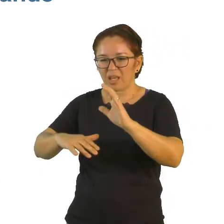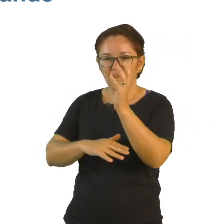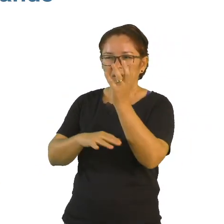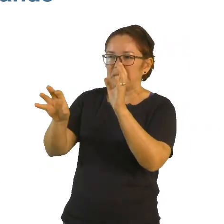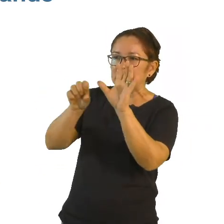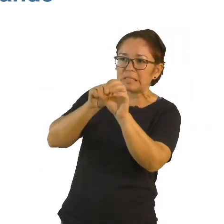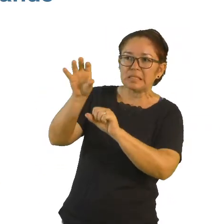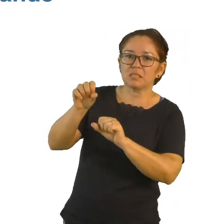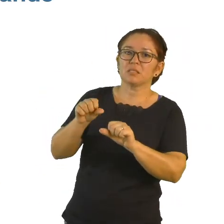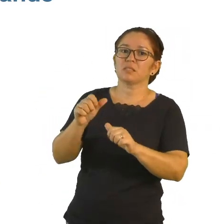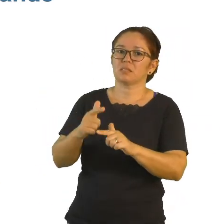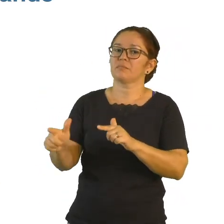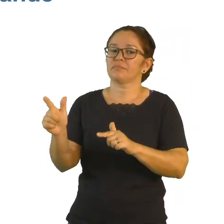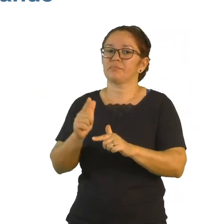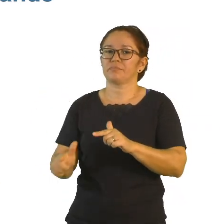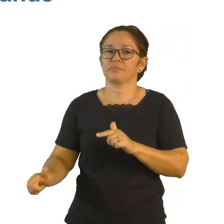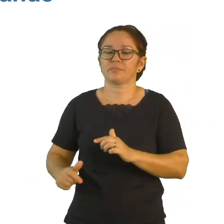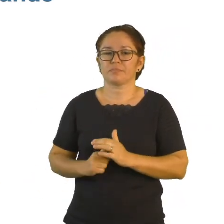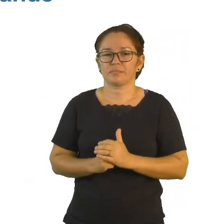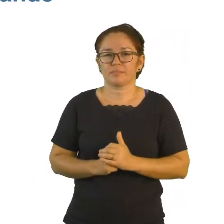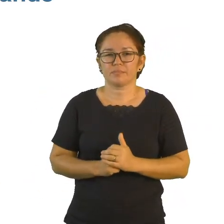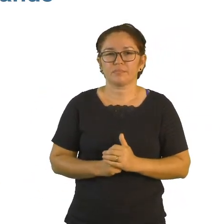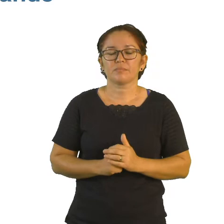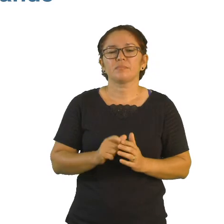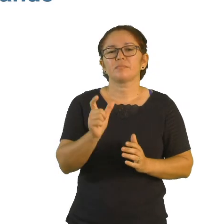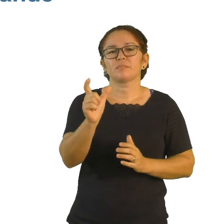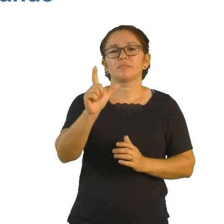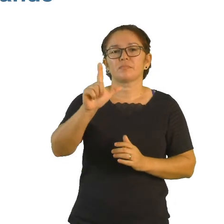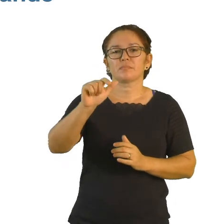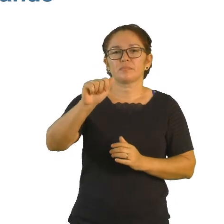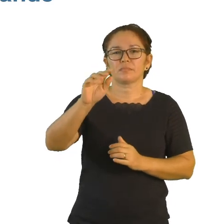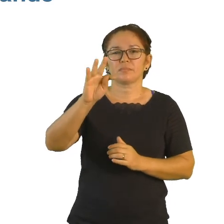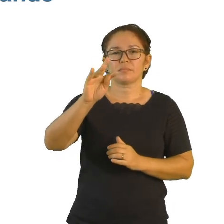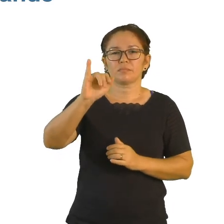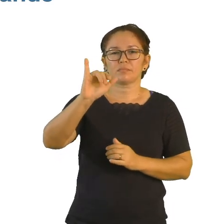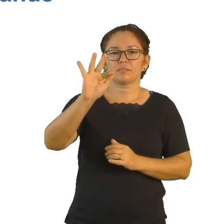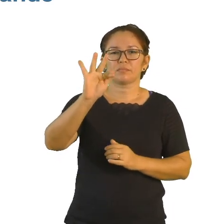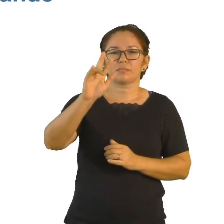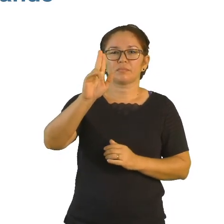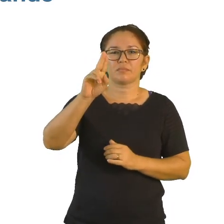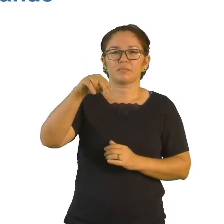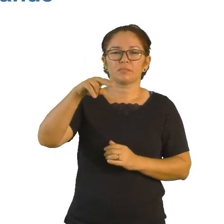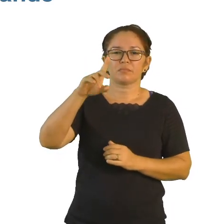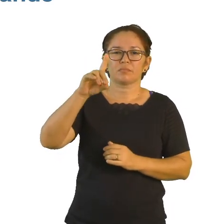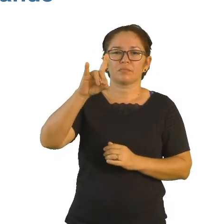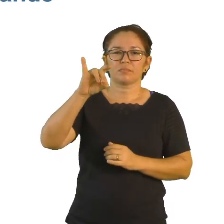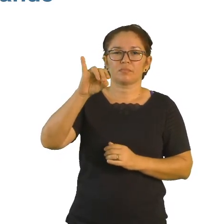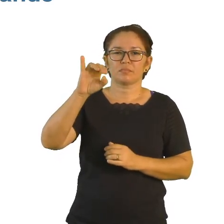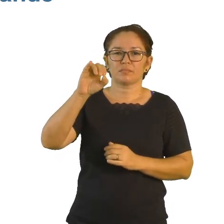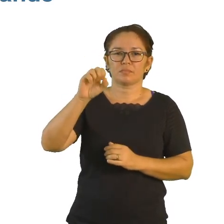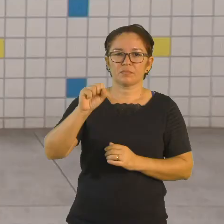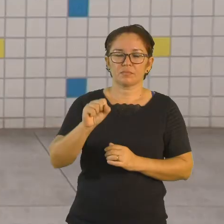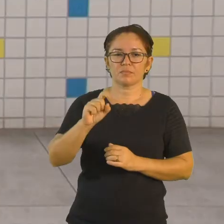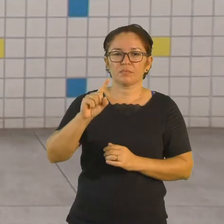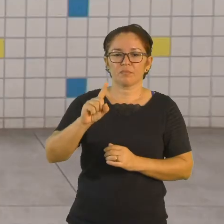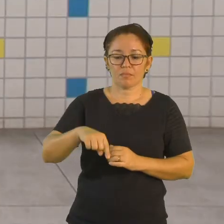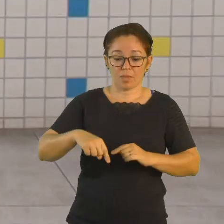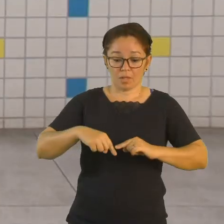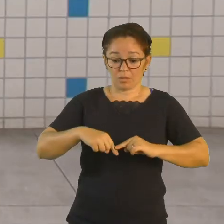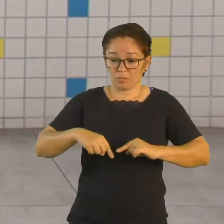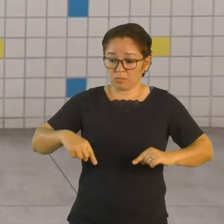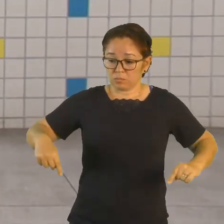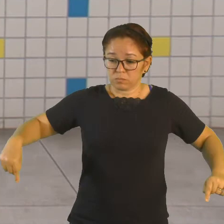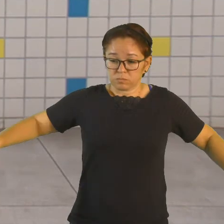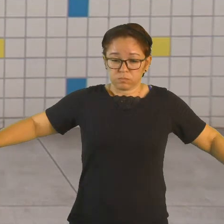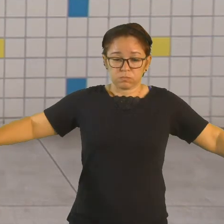Latifúndio são grandes proprietários propriedades de terra, ou seja, propriedades rurais de